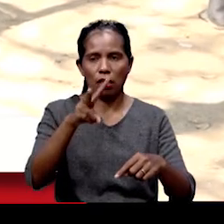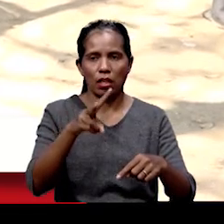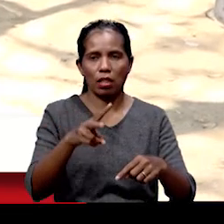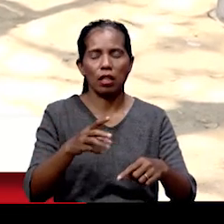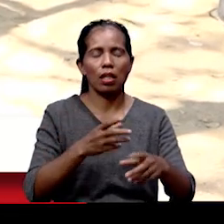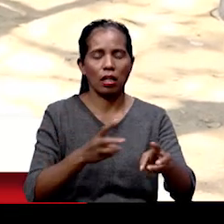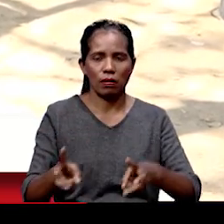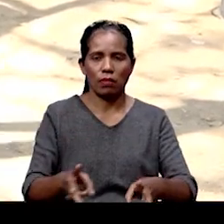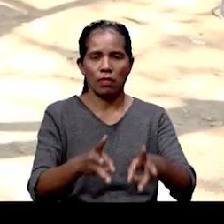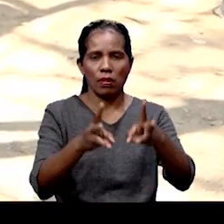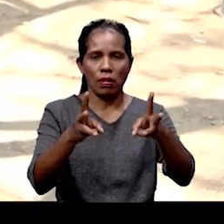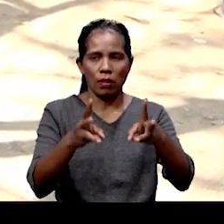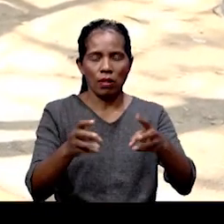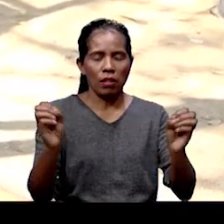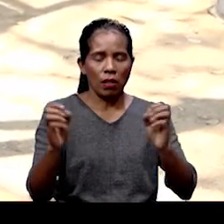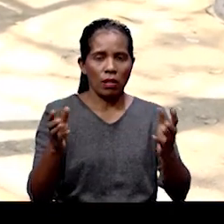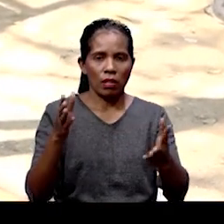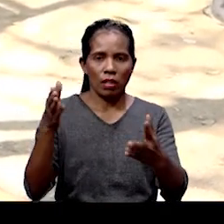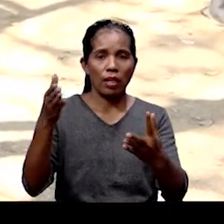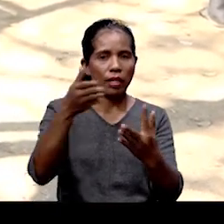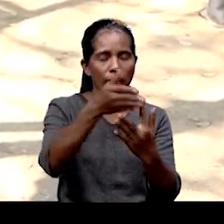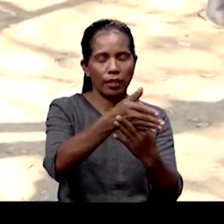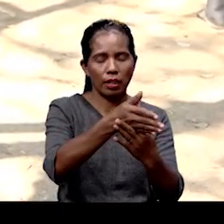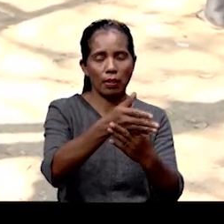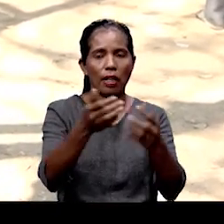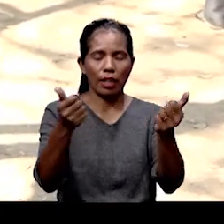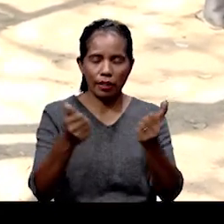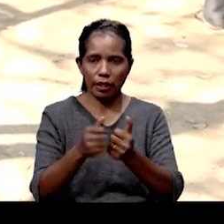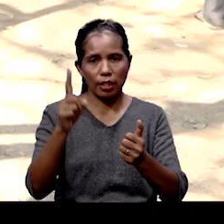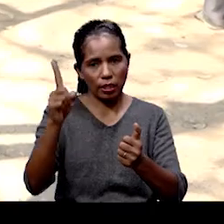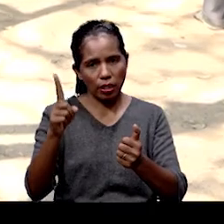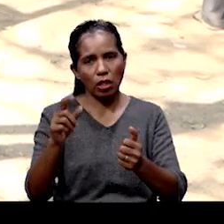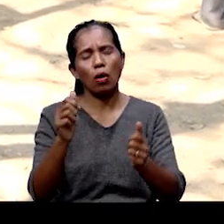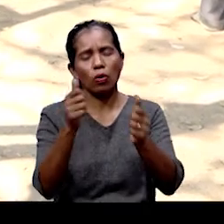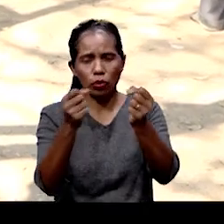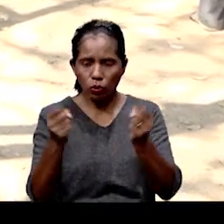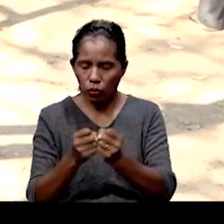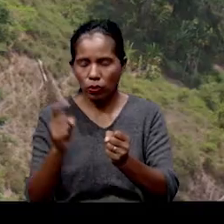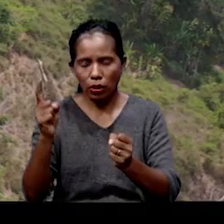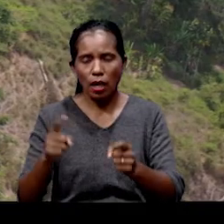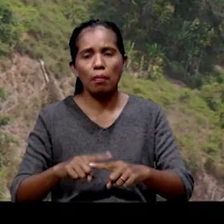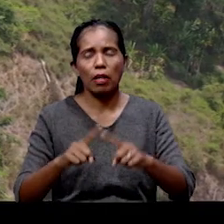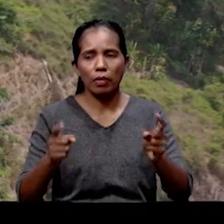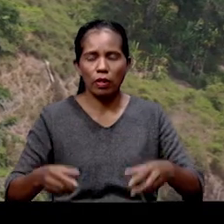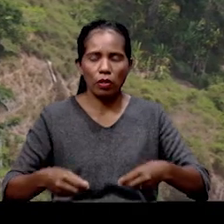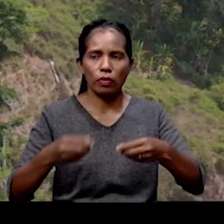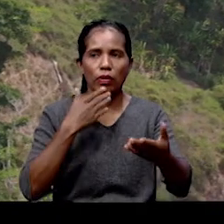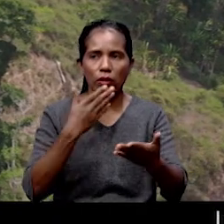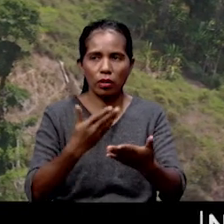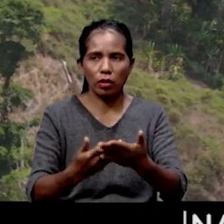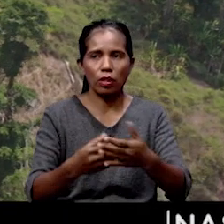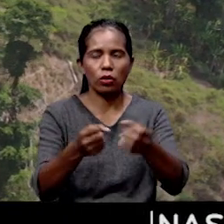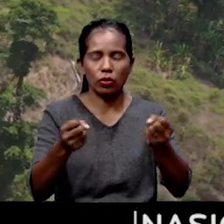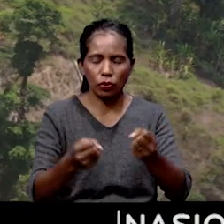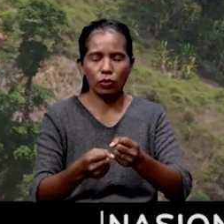estrada lo satu ligarit mai aldeia ida o suku ida mai be nia fo benefício mos ba suku vizinho